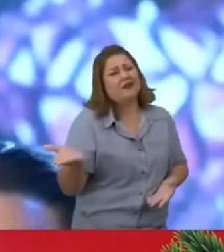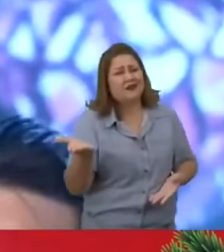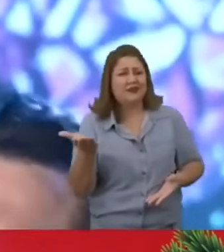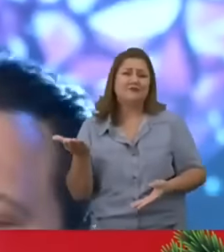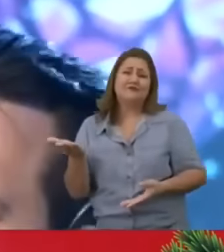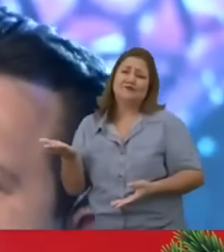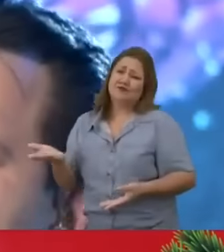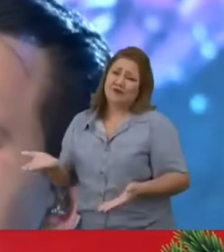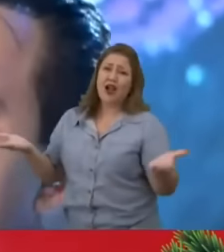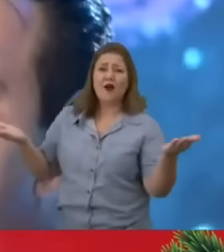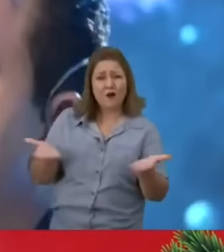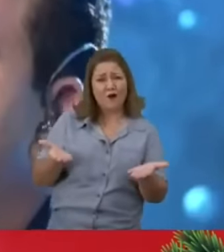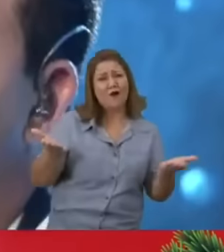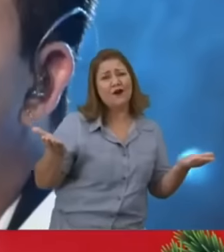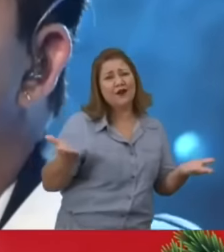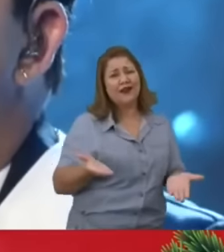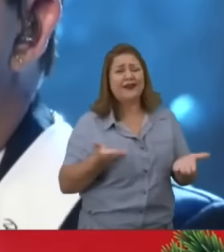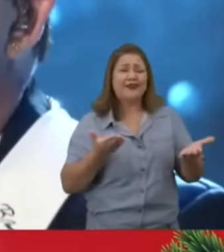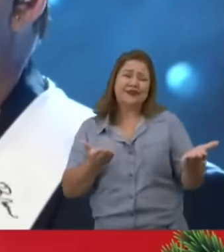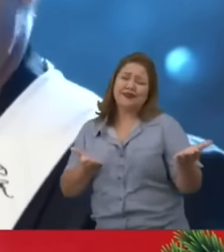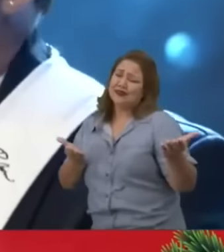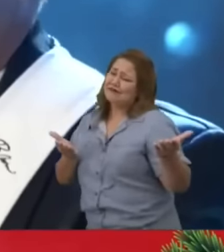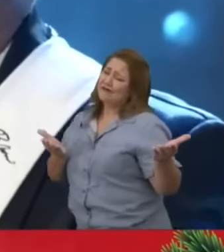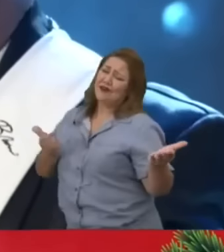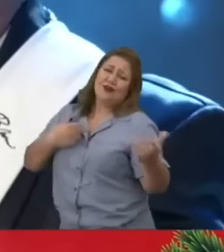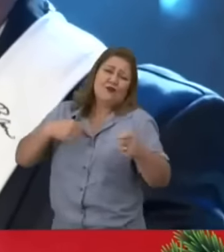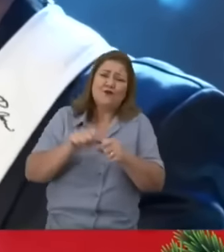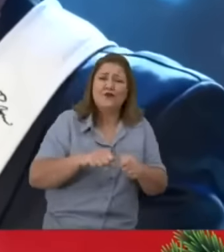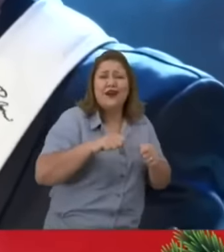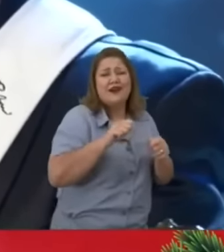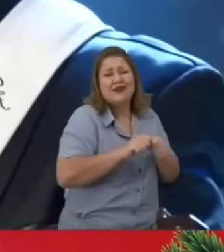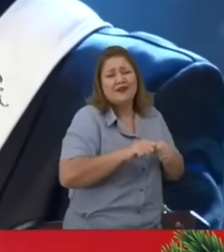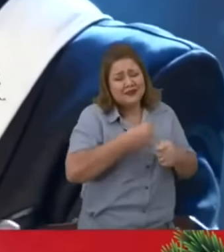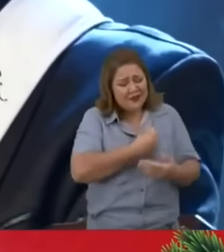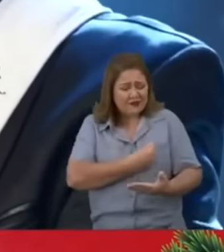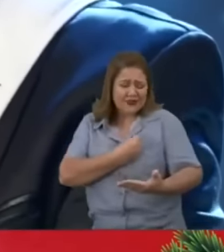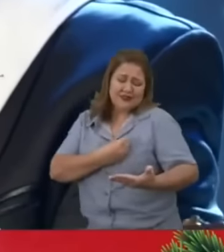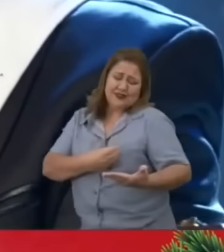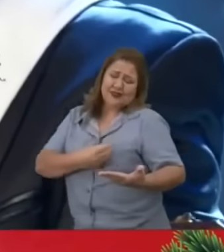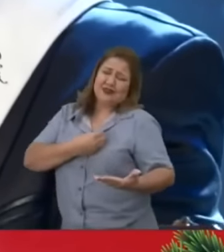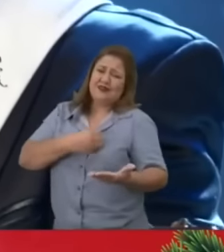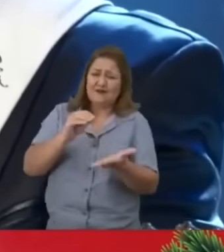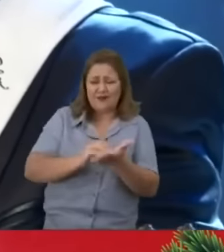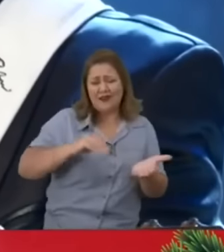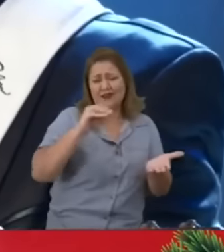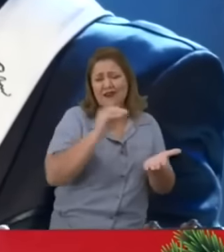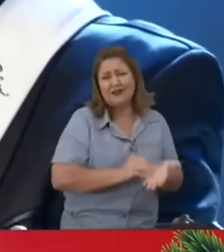E agora, que faço eu da vida sem você?